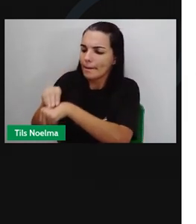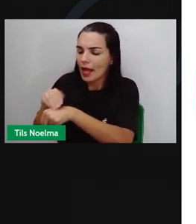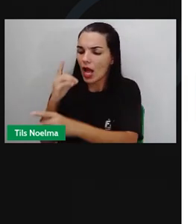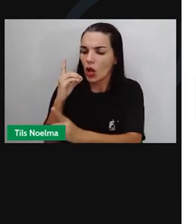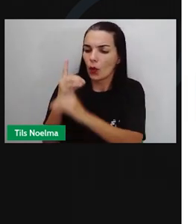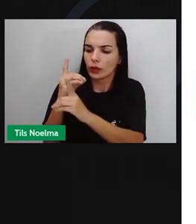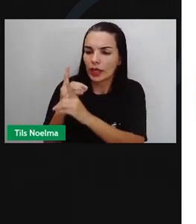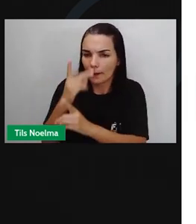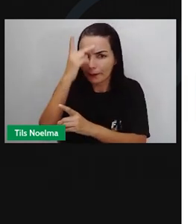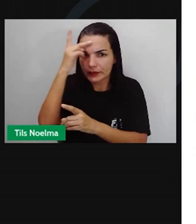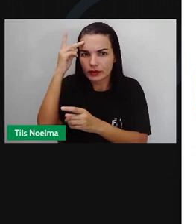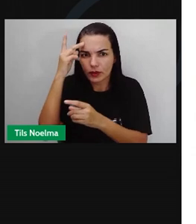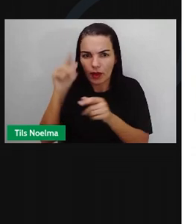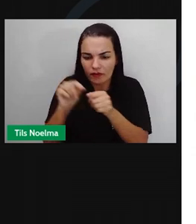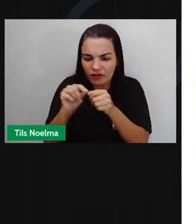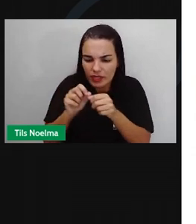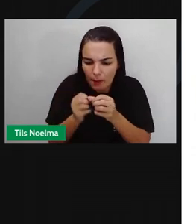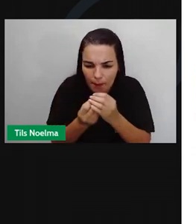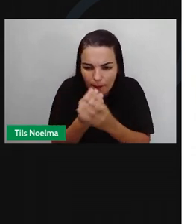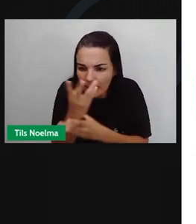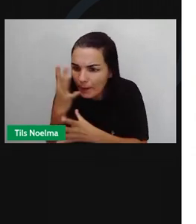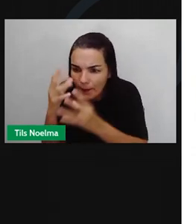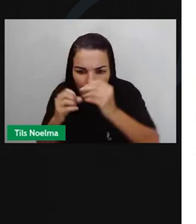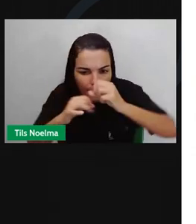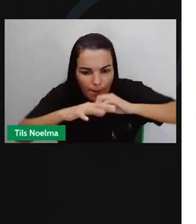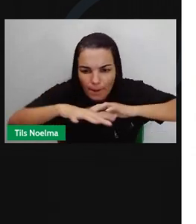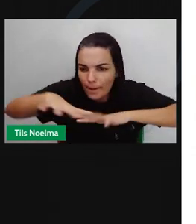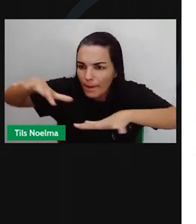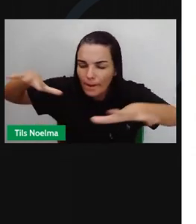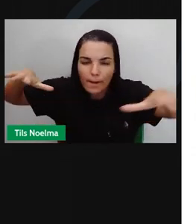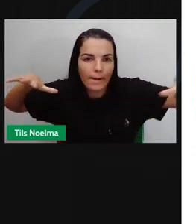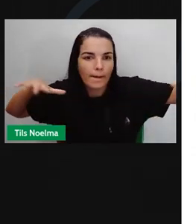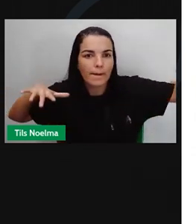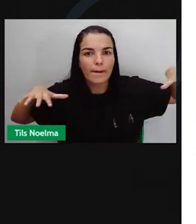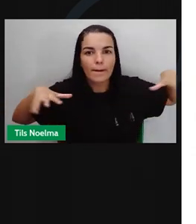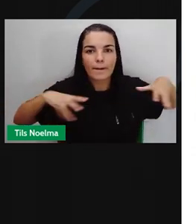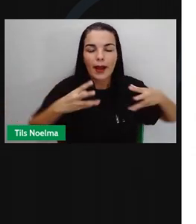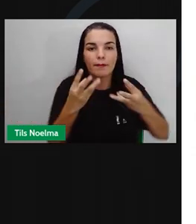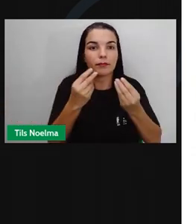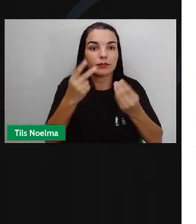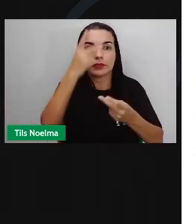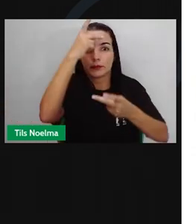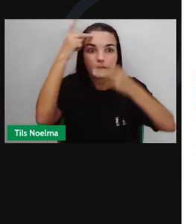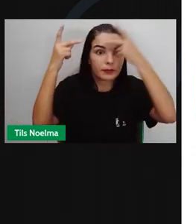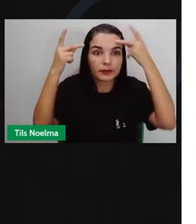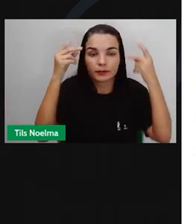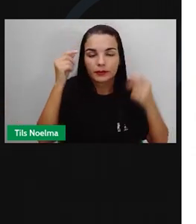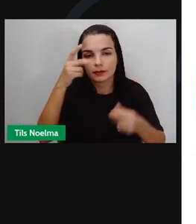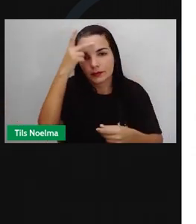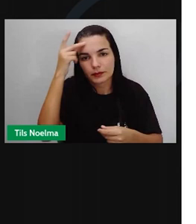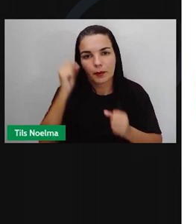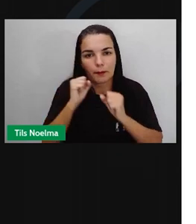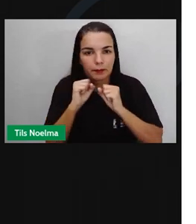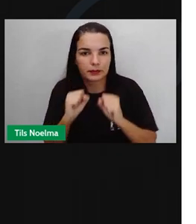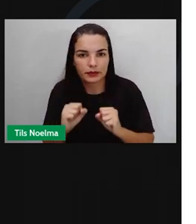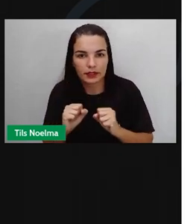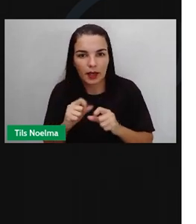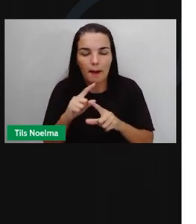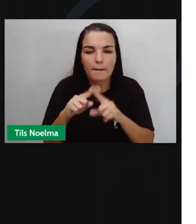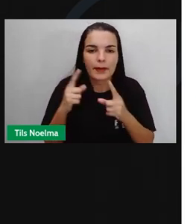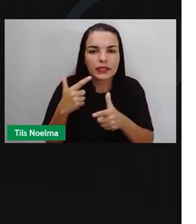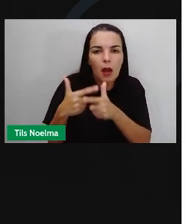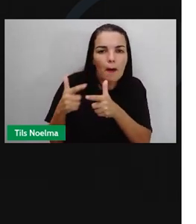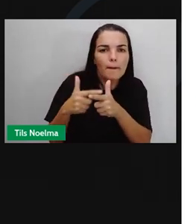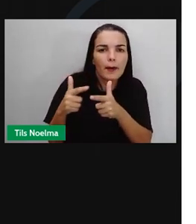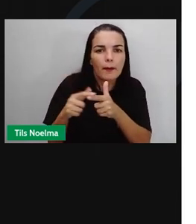que as várias mini versões de você o mais rápido que conseguir olha se espalhar para quantos outros hospedeiros for possível o problema